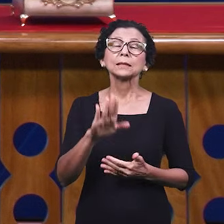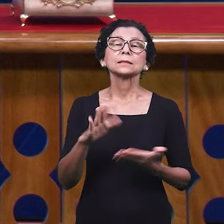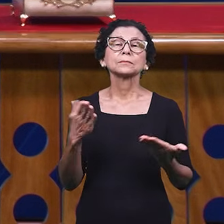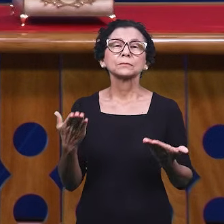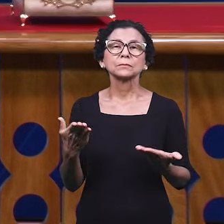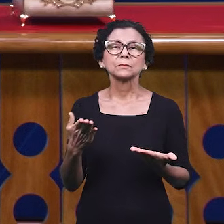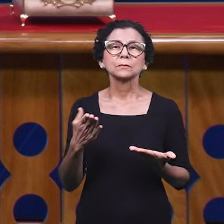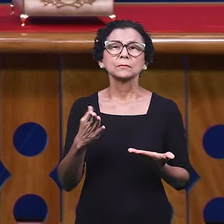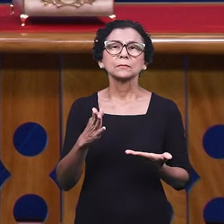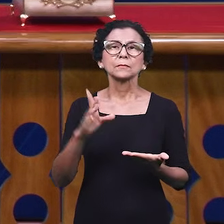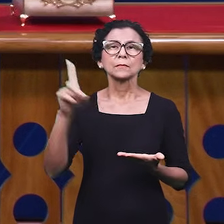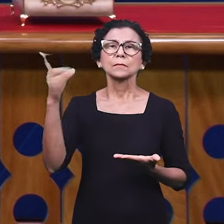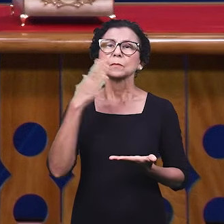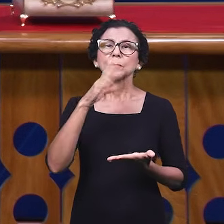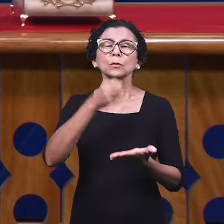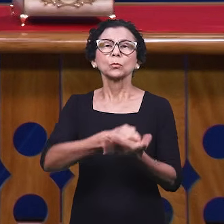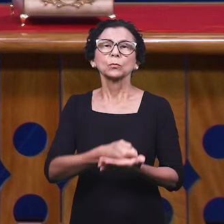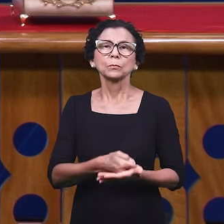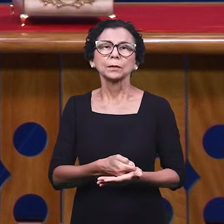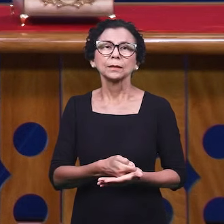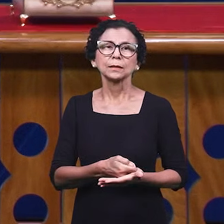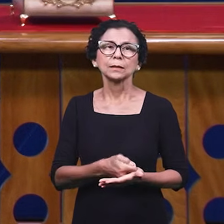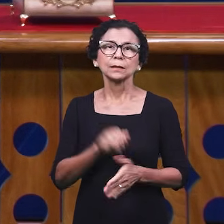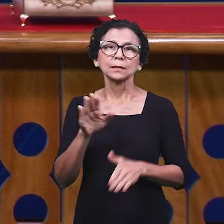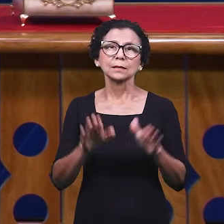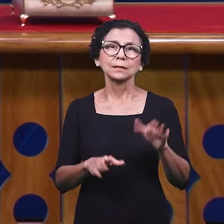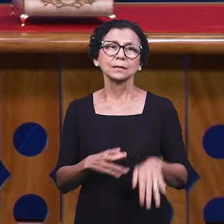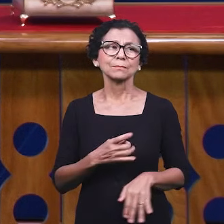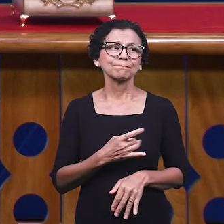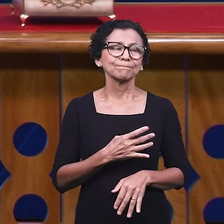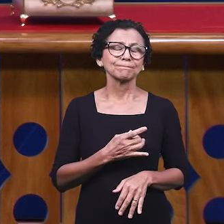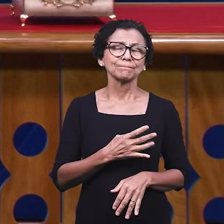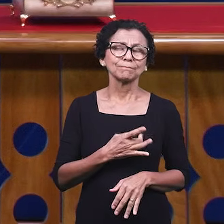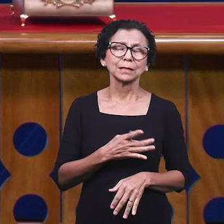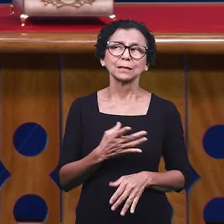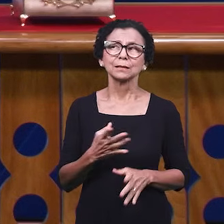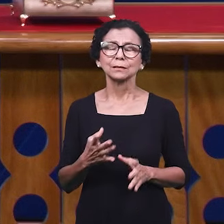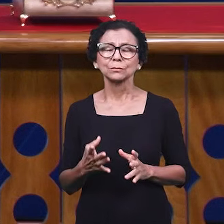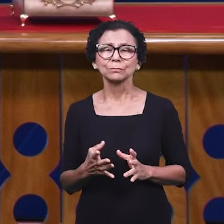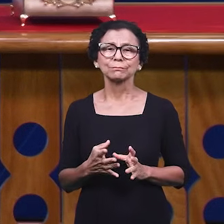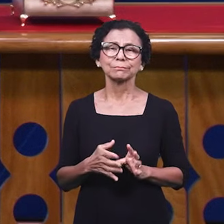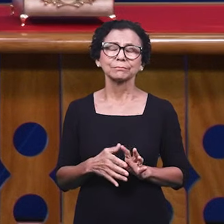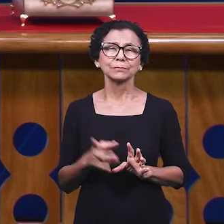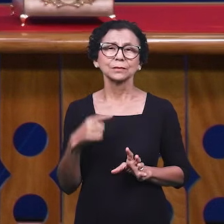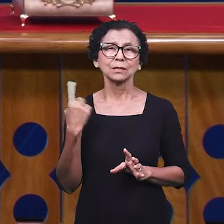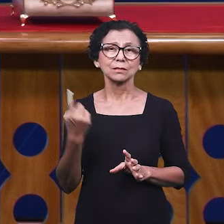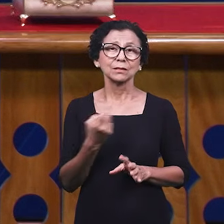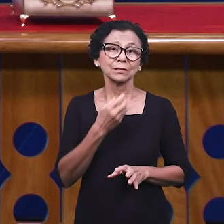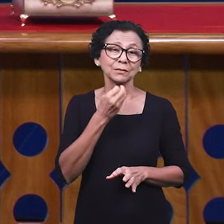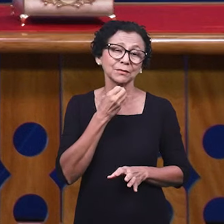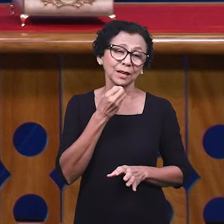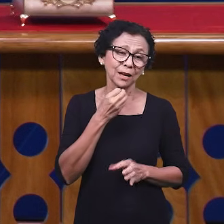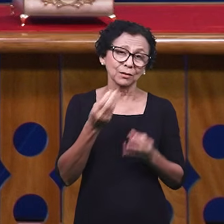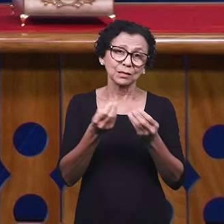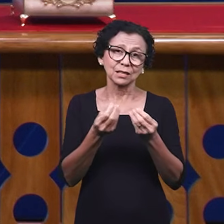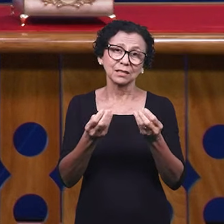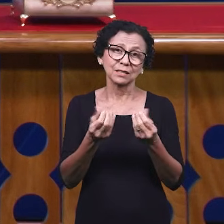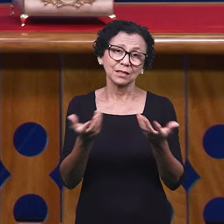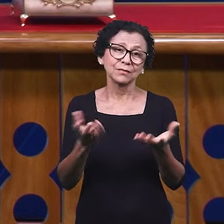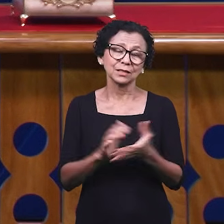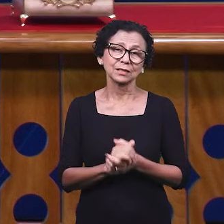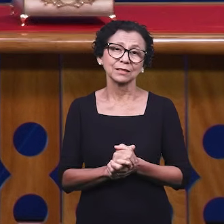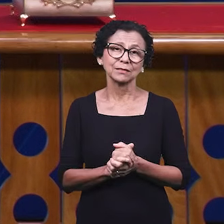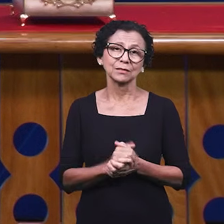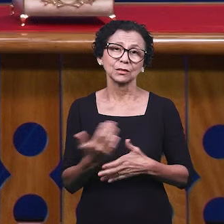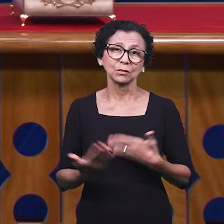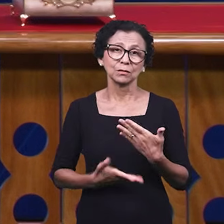fiel. Mas às vezes nós tememos. É natural. Porque nós somos frágeis, né? Somos servos